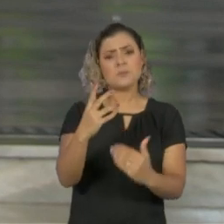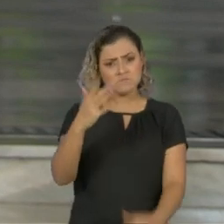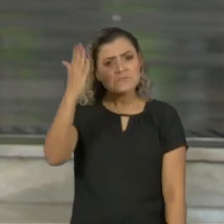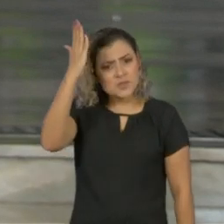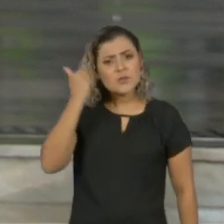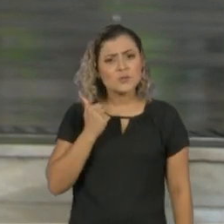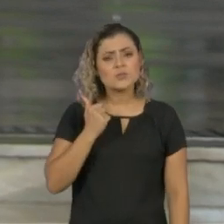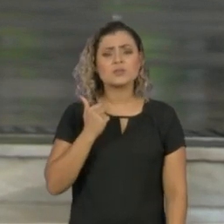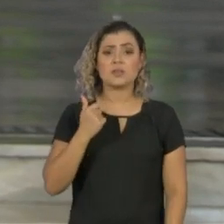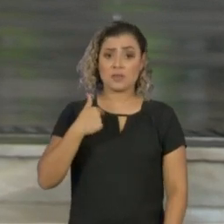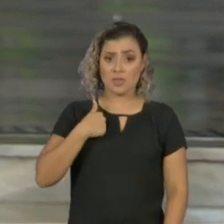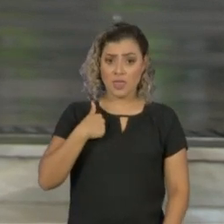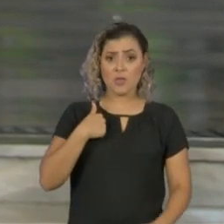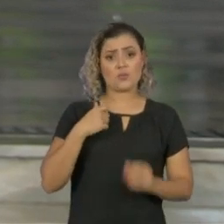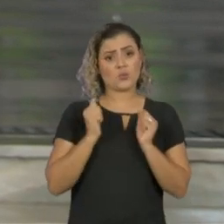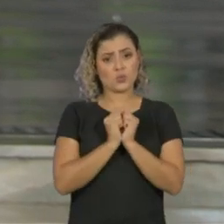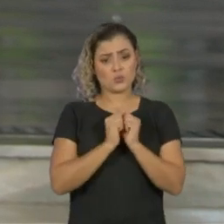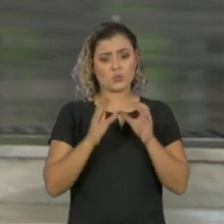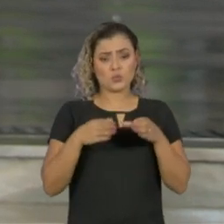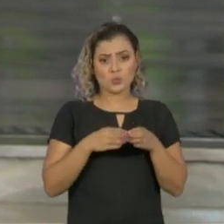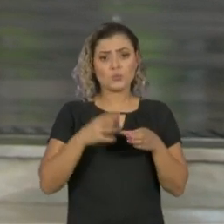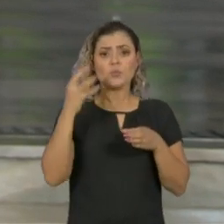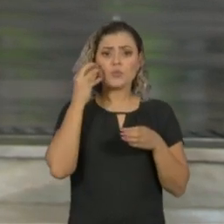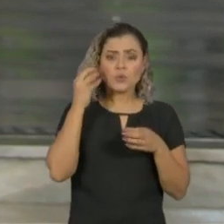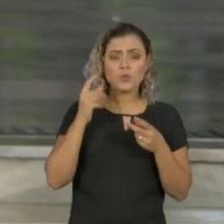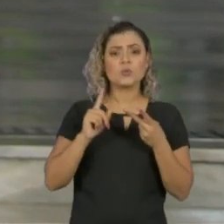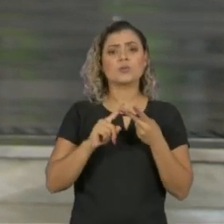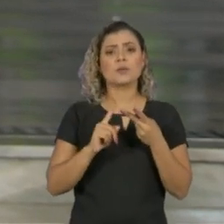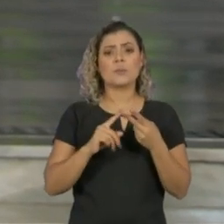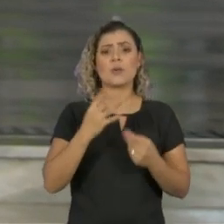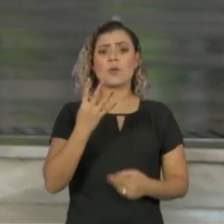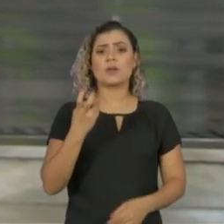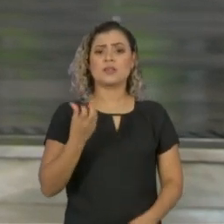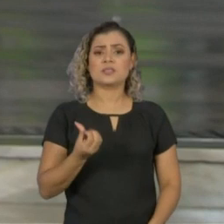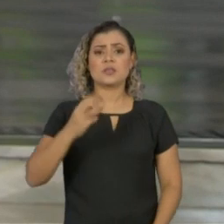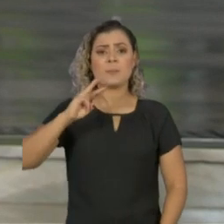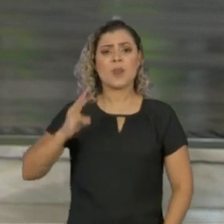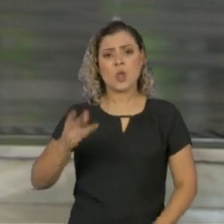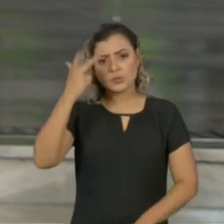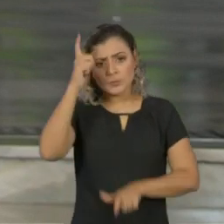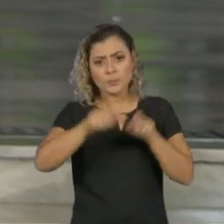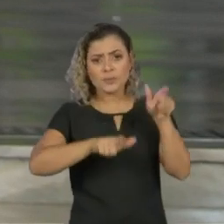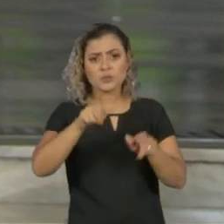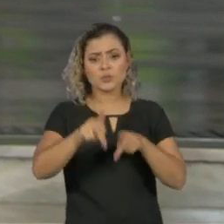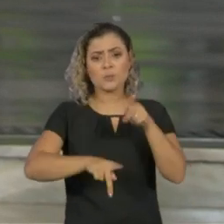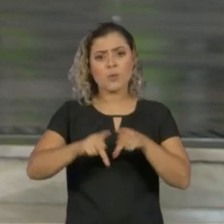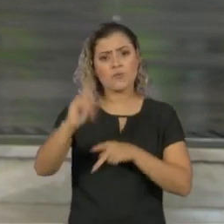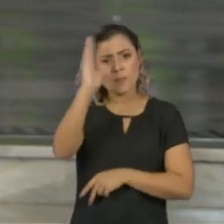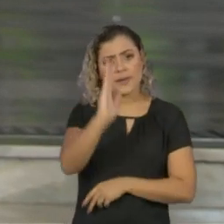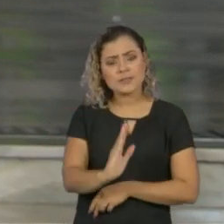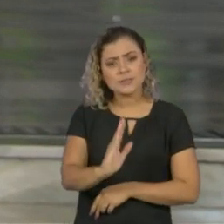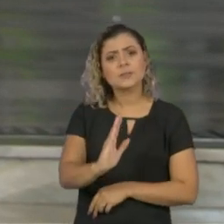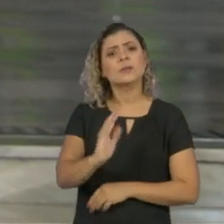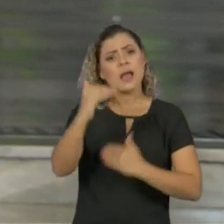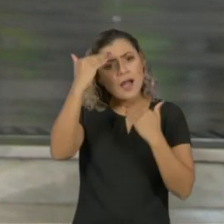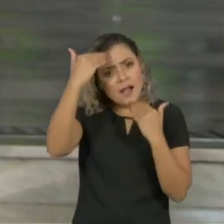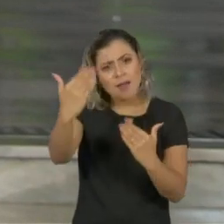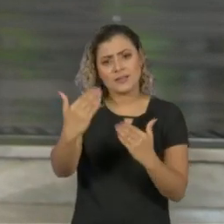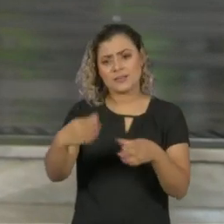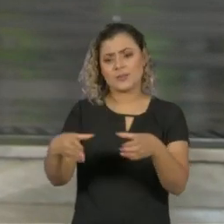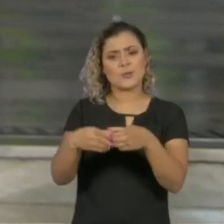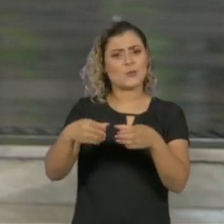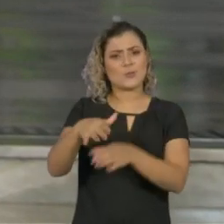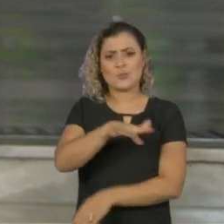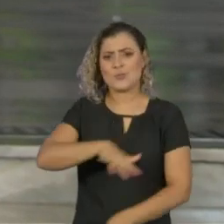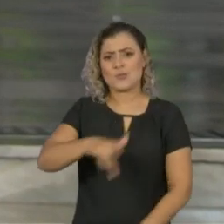além de falar em nome do Bruno Covas, falo também em nome de 46 milhões de brasileiros de São Paulo, agradecendo a vocês